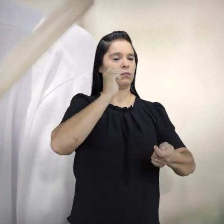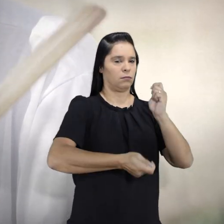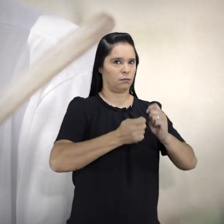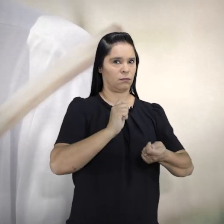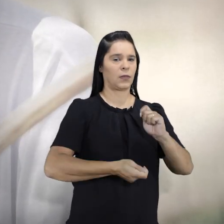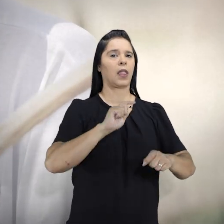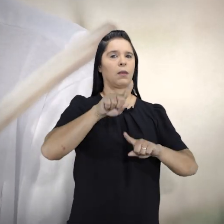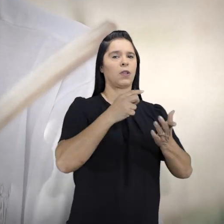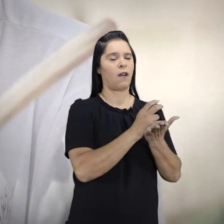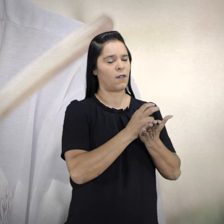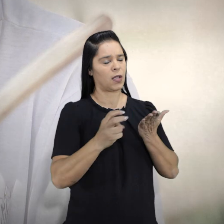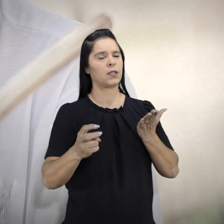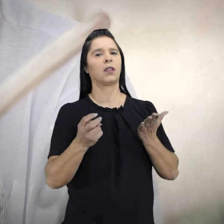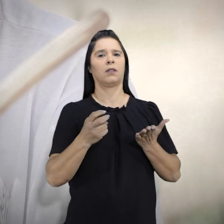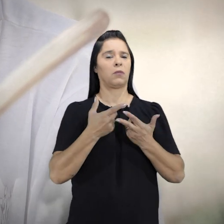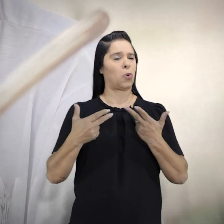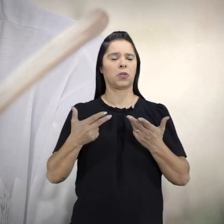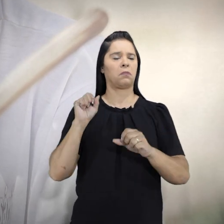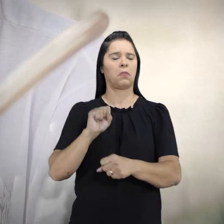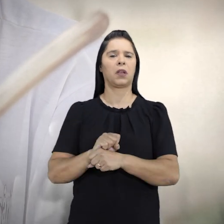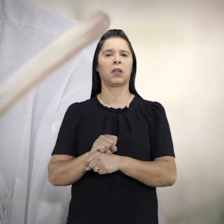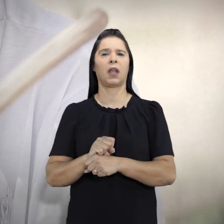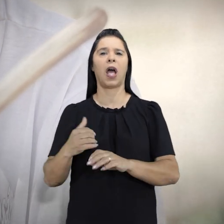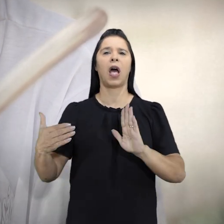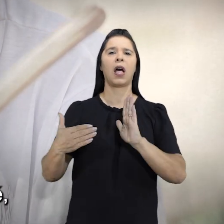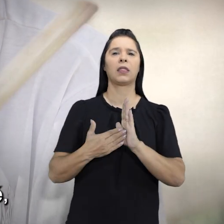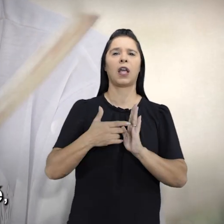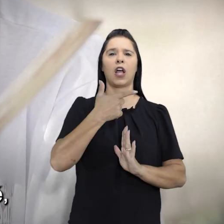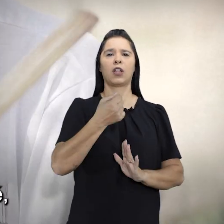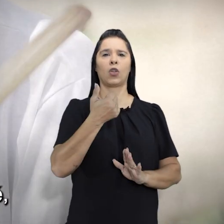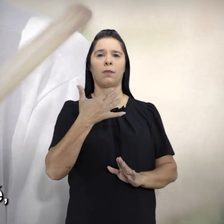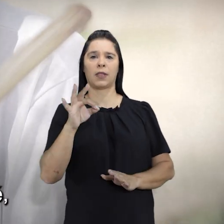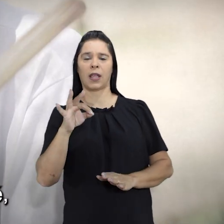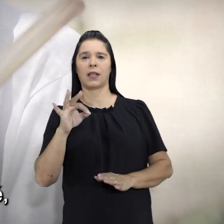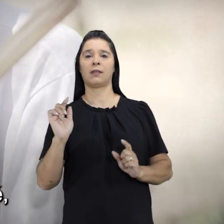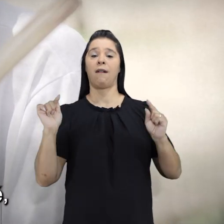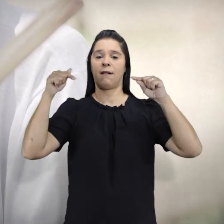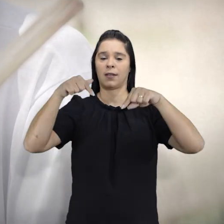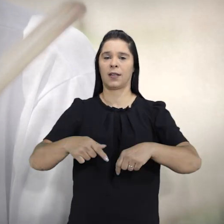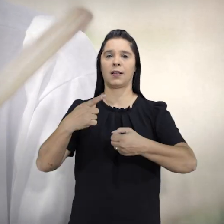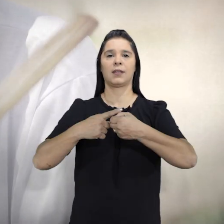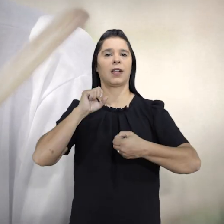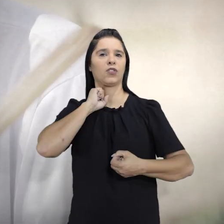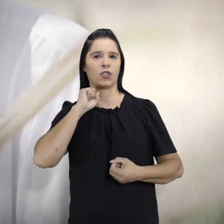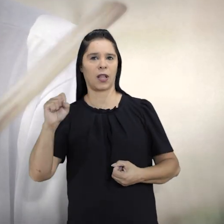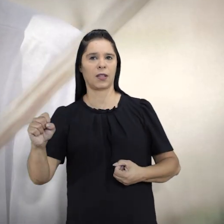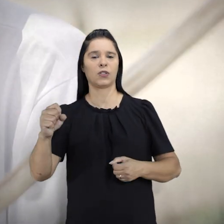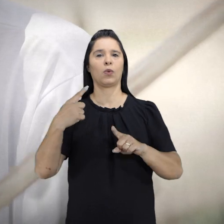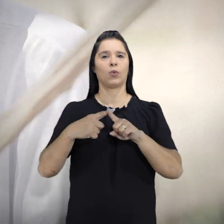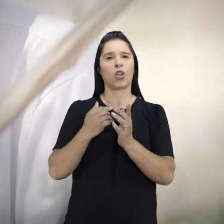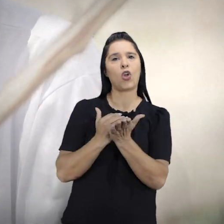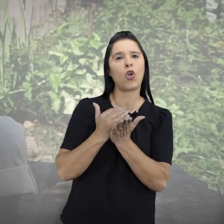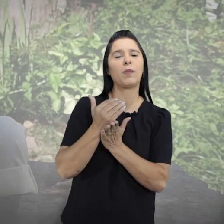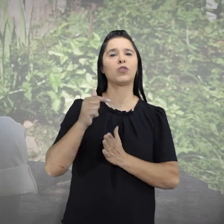eu afastei do congado por algum motivo e parei até chegar 2010, quando eu cheguei aqui em Tiradentes, né? Que a gente começou o